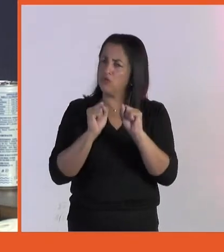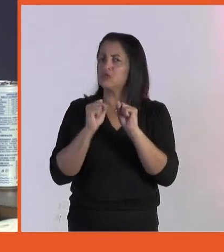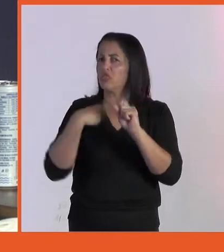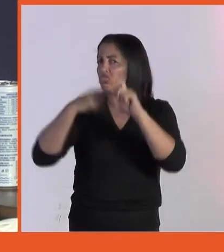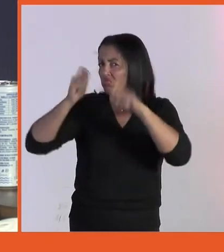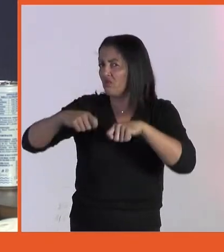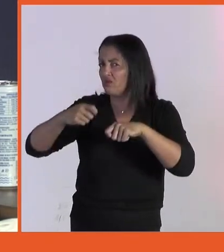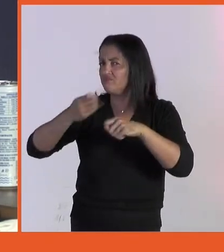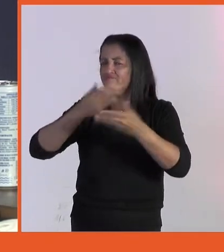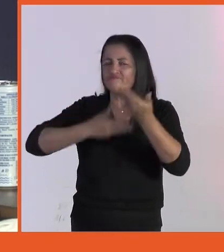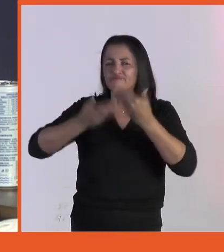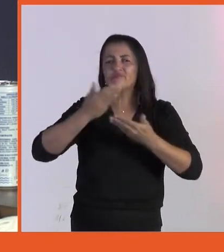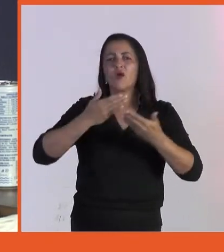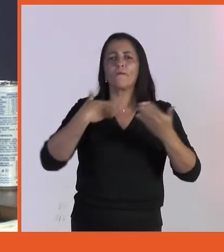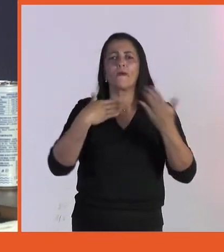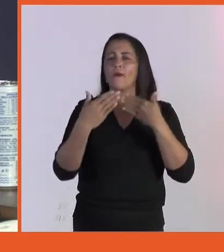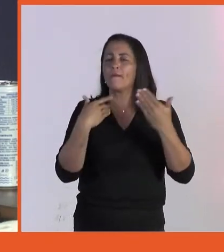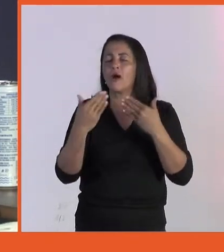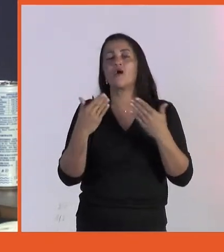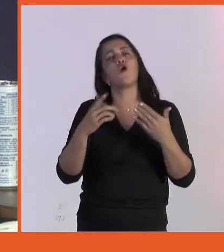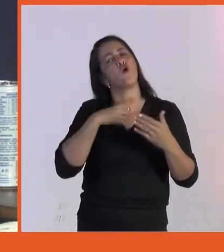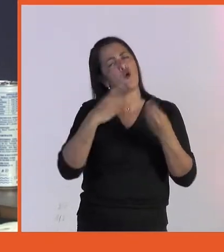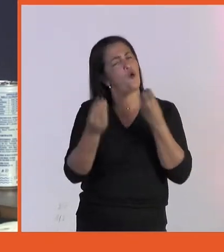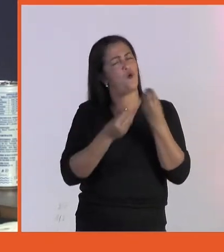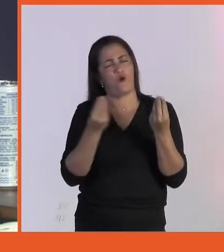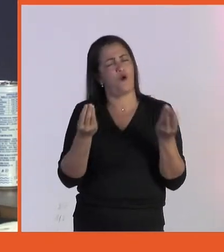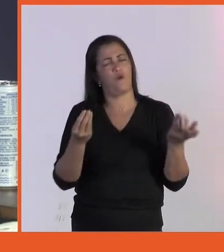Um podcast, um vídeo, eu faço live.